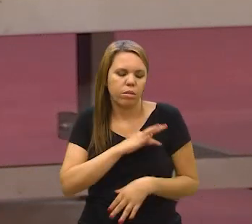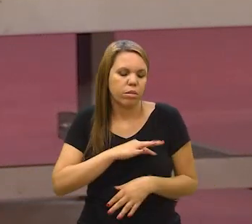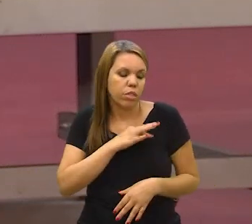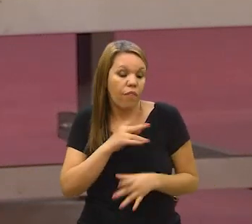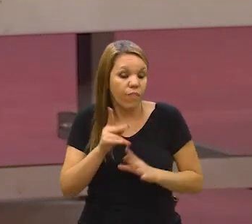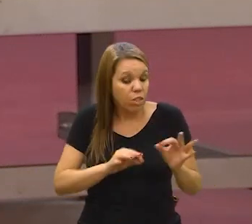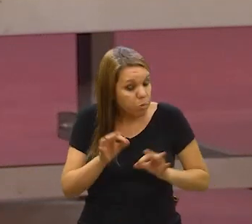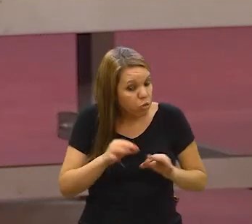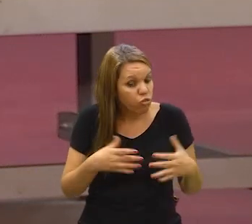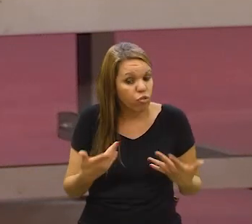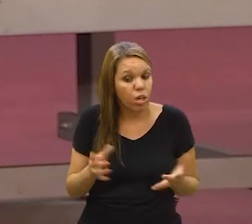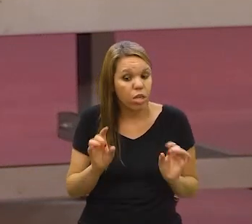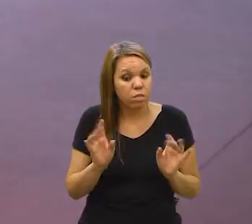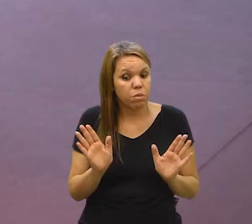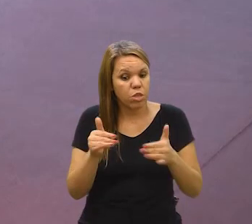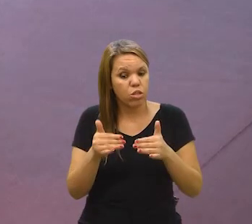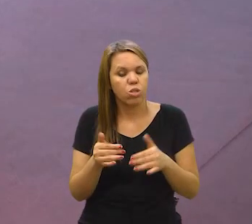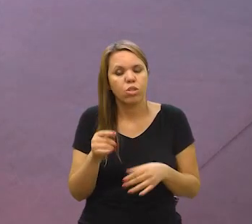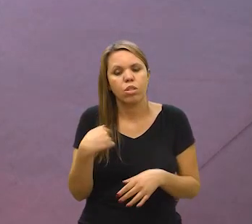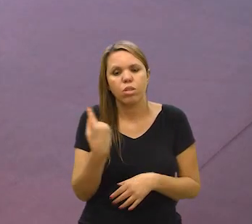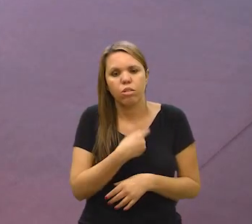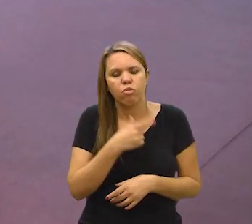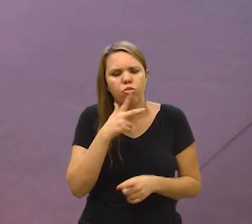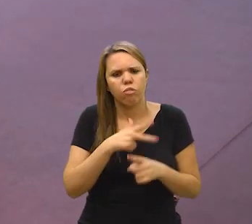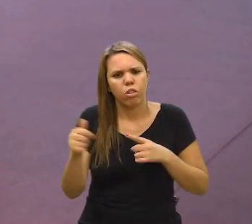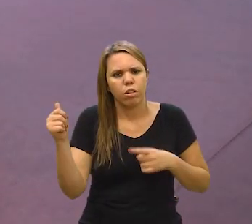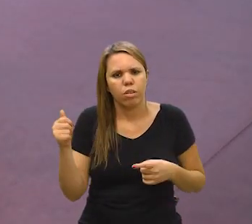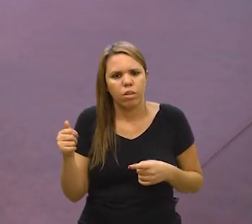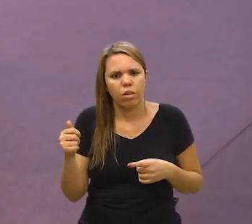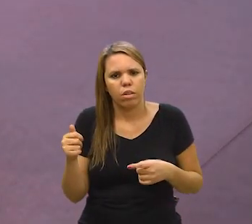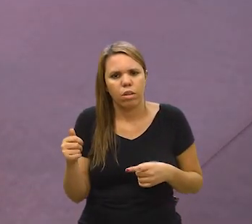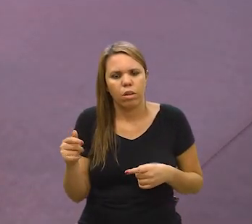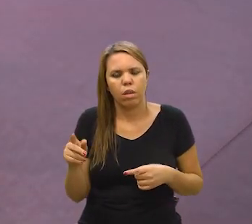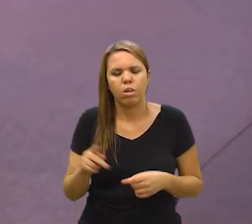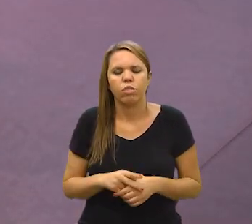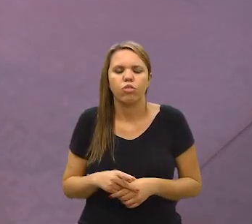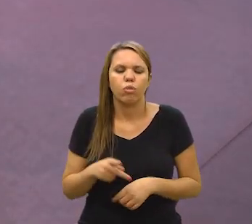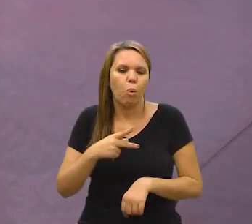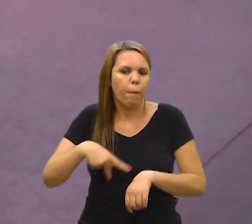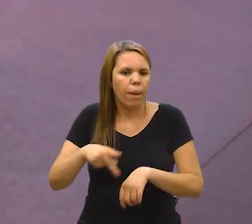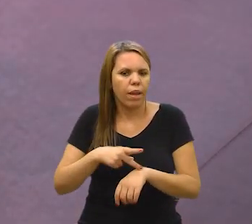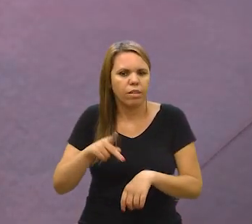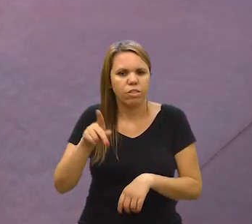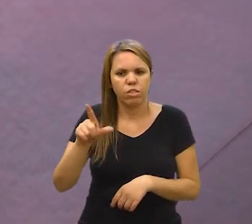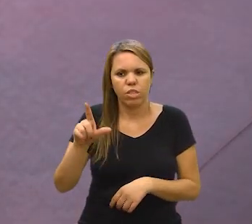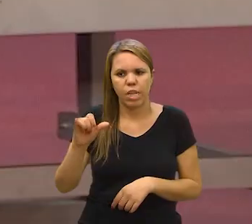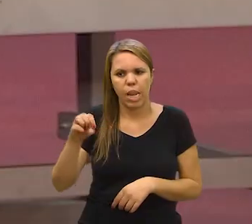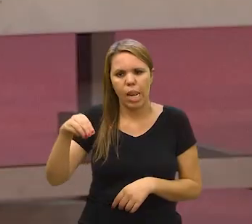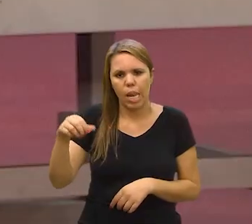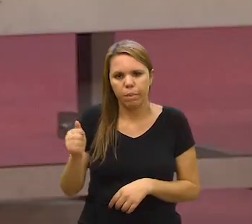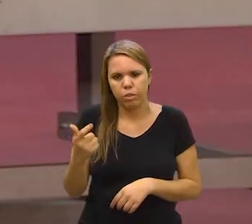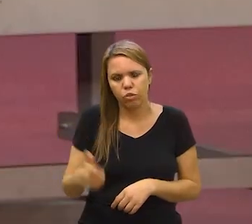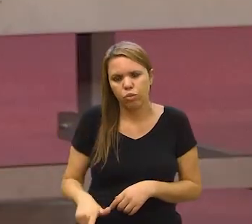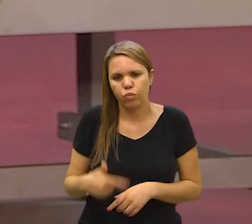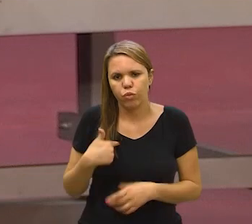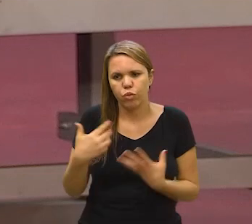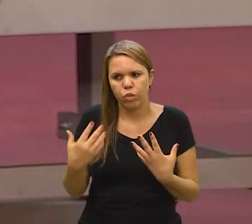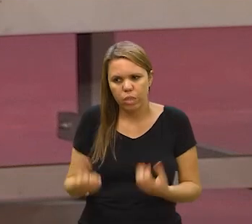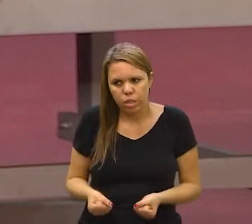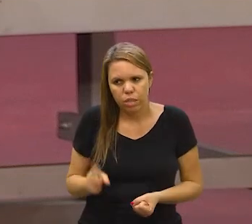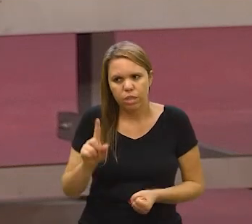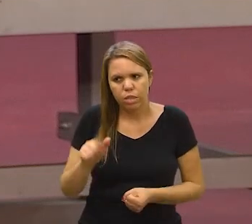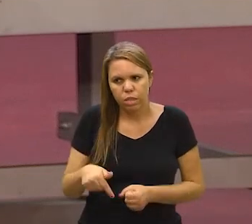um projeto específico, voltado para a gente ganhar o Parapan de Lima de novo e sair para a sua segunda Paralimpíada. Eu abracei a